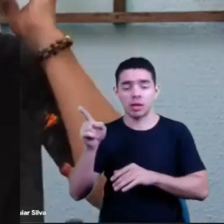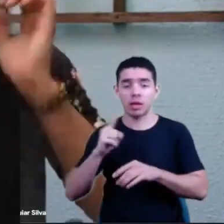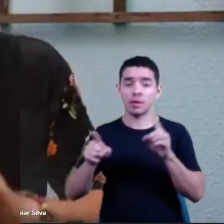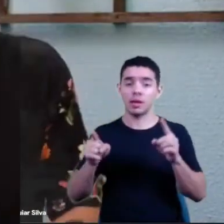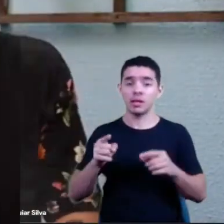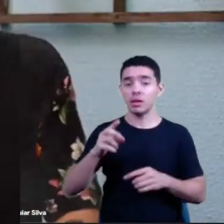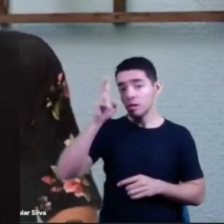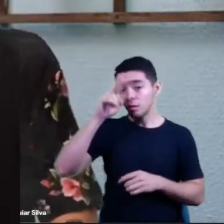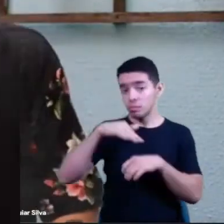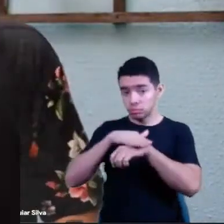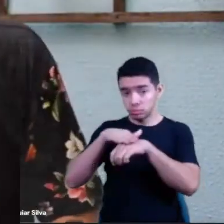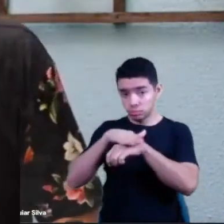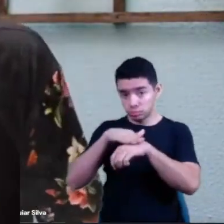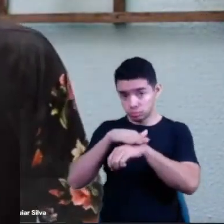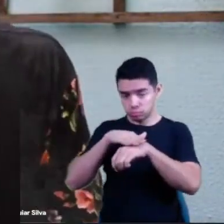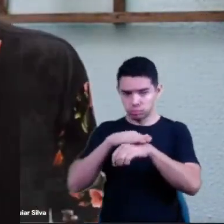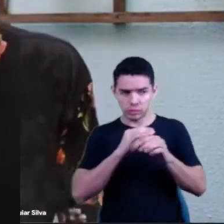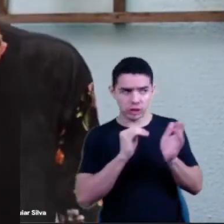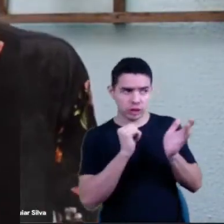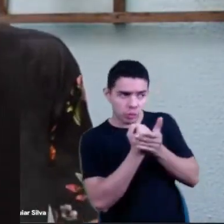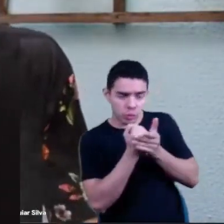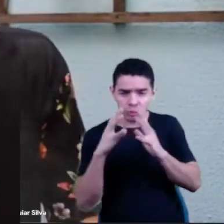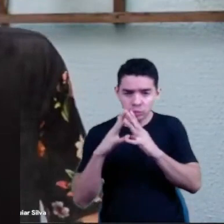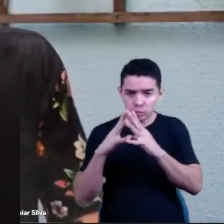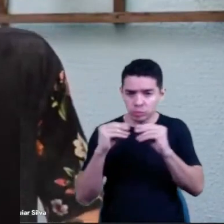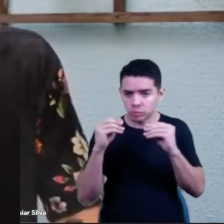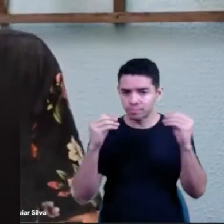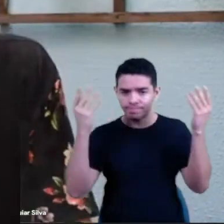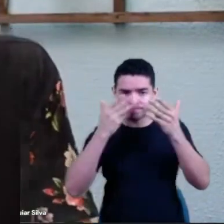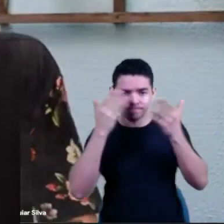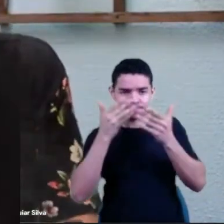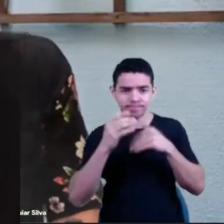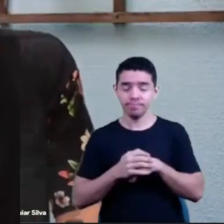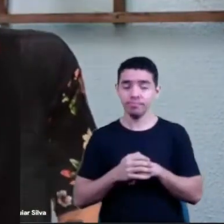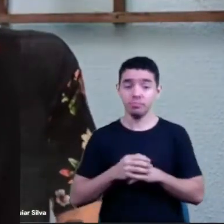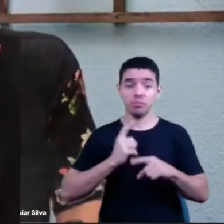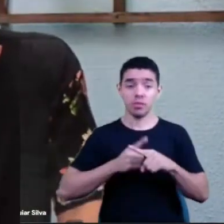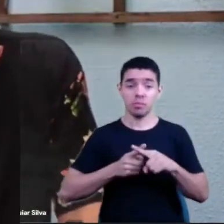eram contatos. Eu lembro que eu conversava com ele quando não havia ninguém, era uma coisa de boa, porque você tinha uma certa,